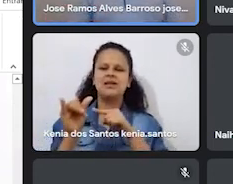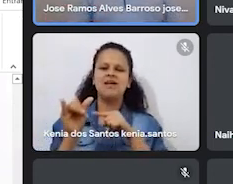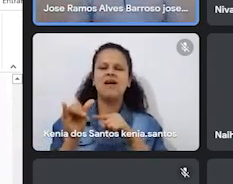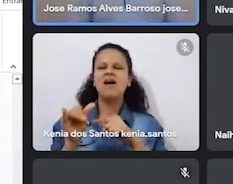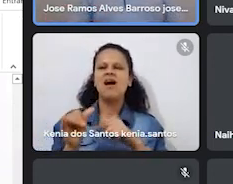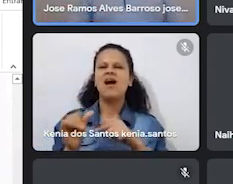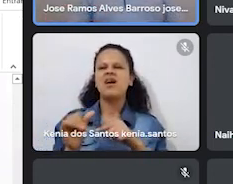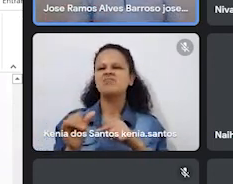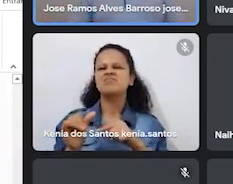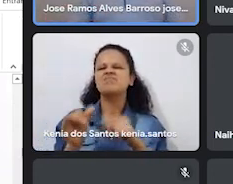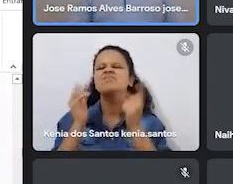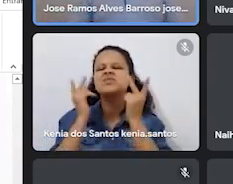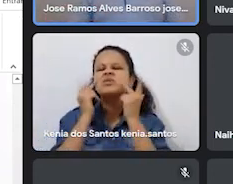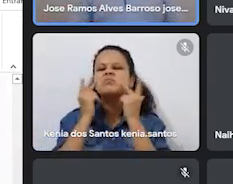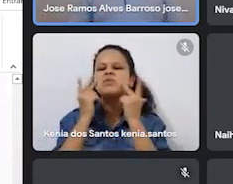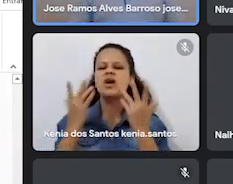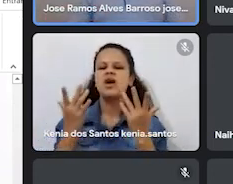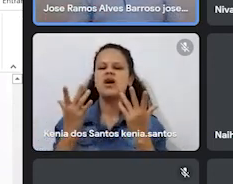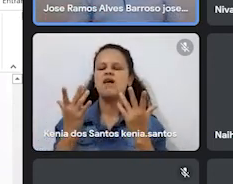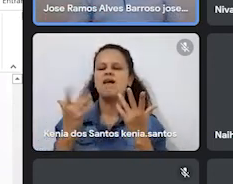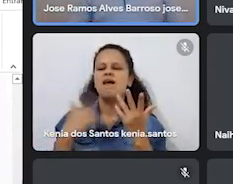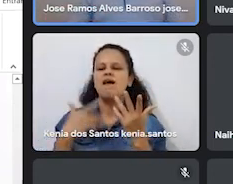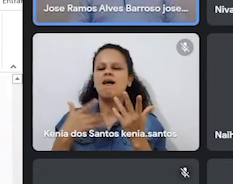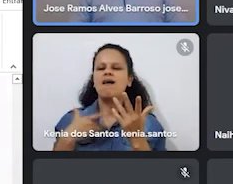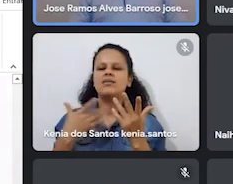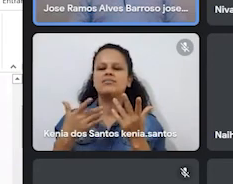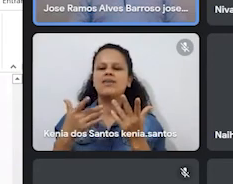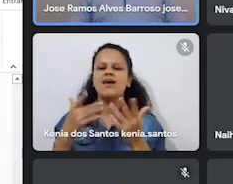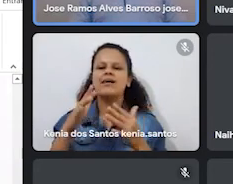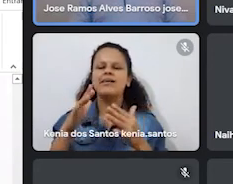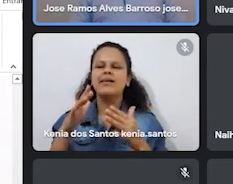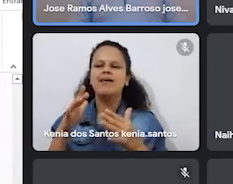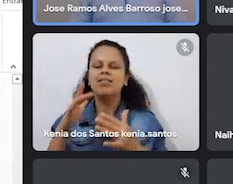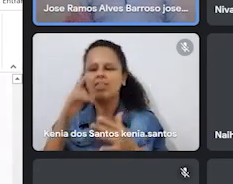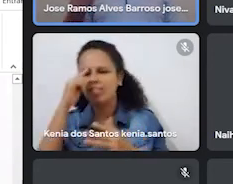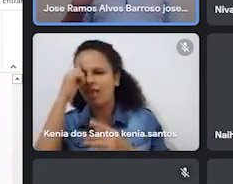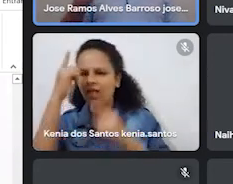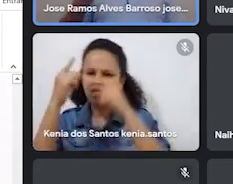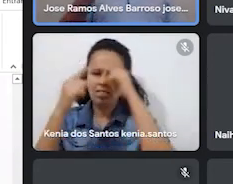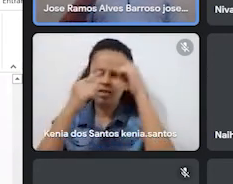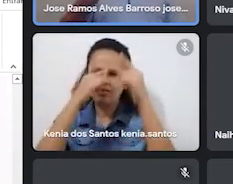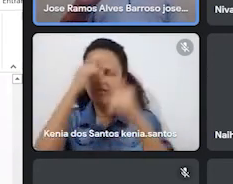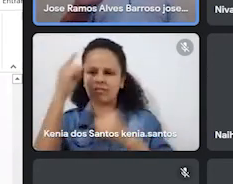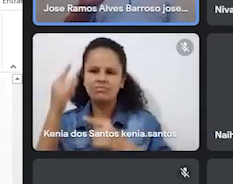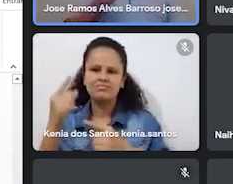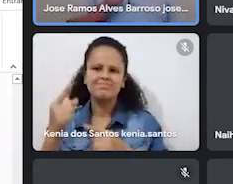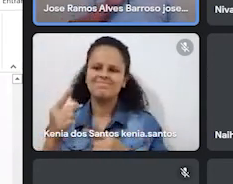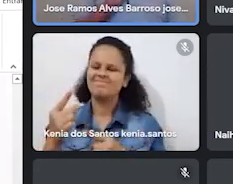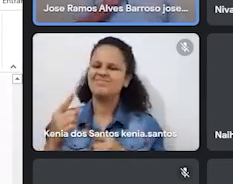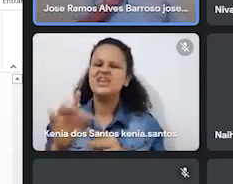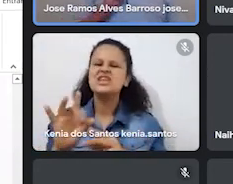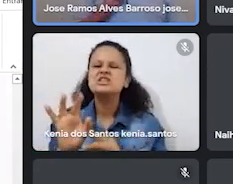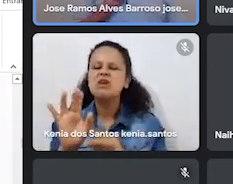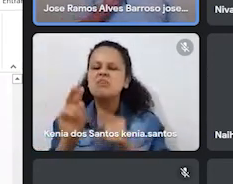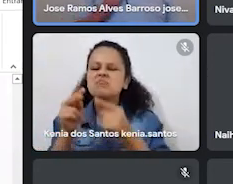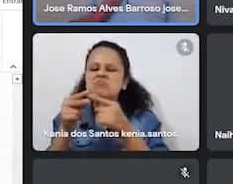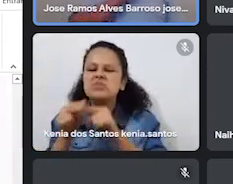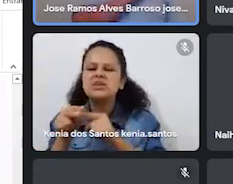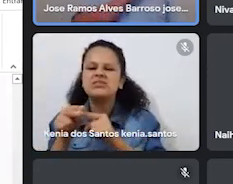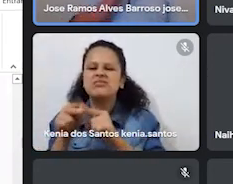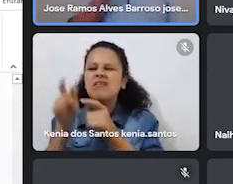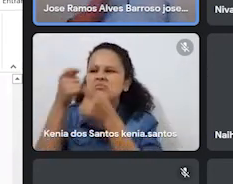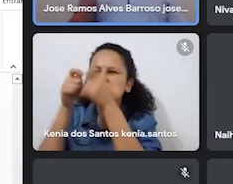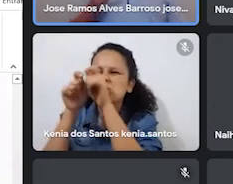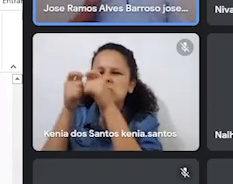improvisações. Não existe aquela coisa, não, é só um ajeito técnico. Não